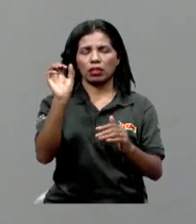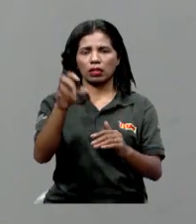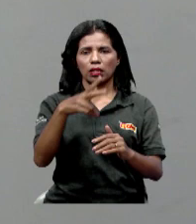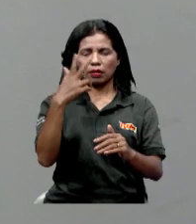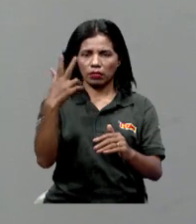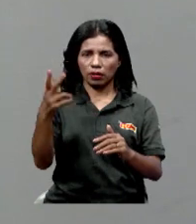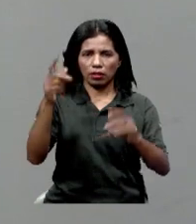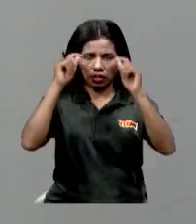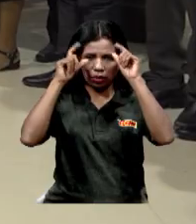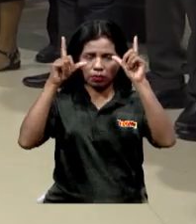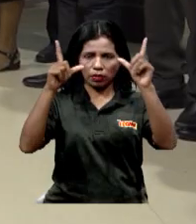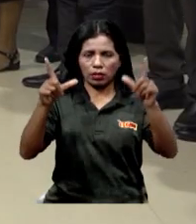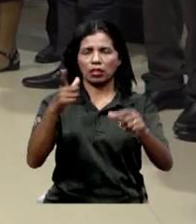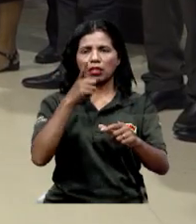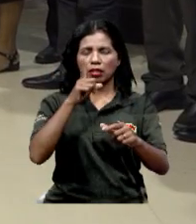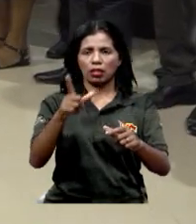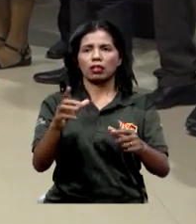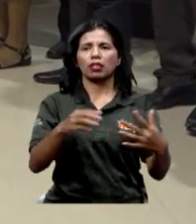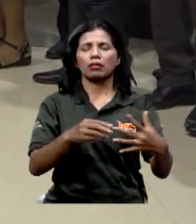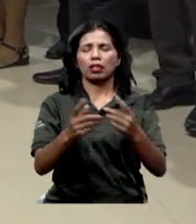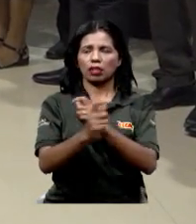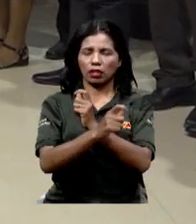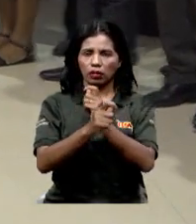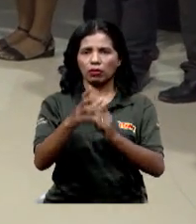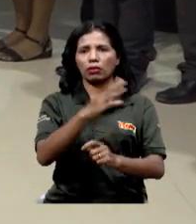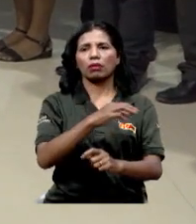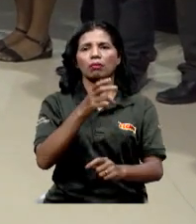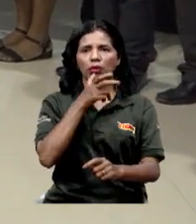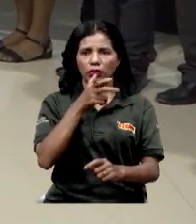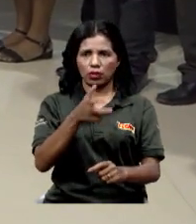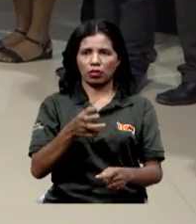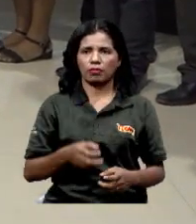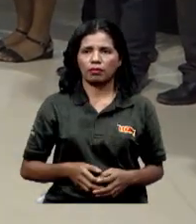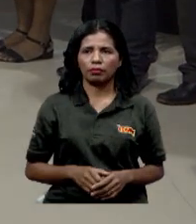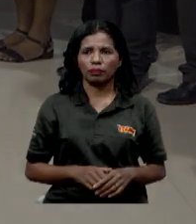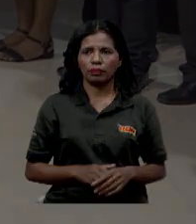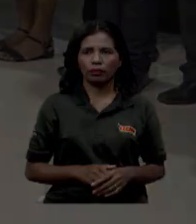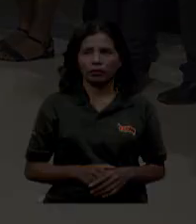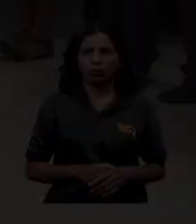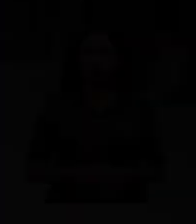Resintolu, Timor-Leste nelian oficial macteto no português. Gasparinha de Souza, Dilma Suzetti, Ziemen.